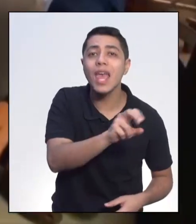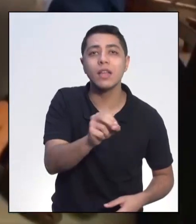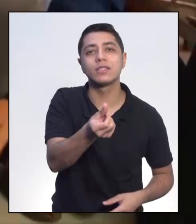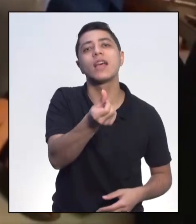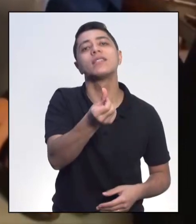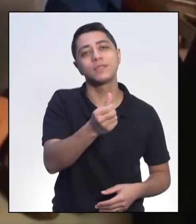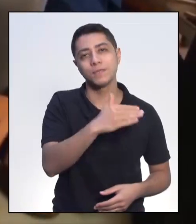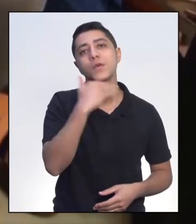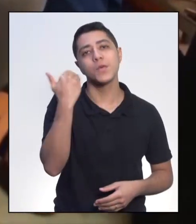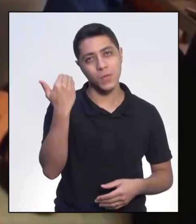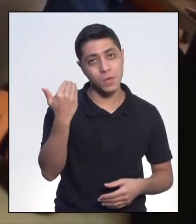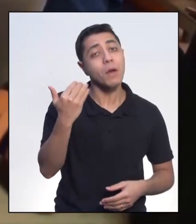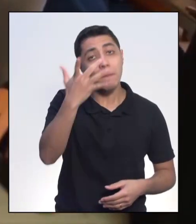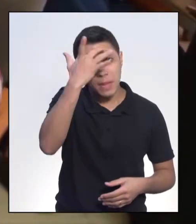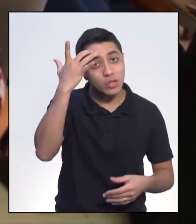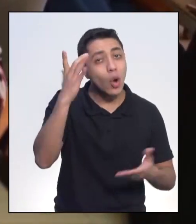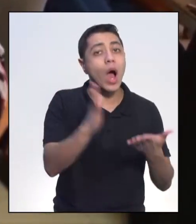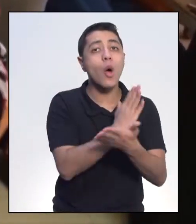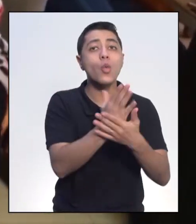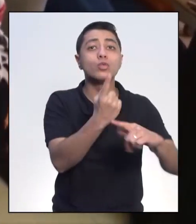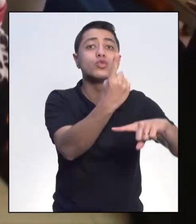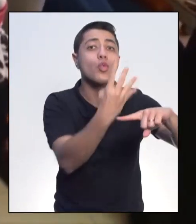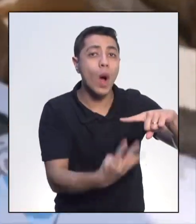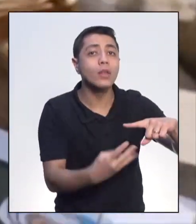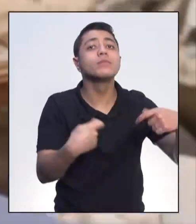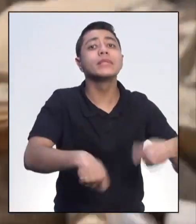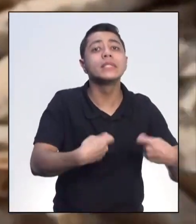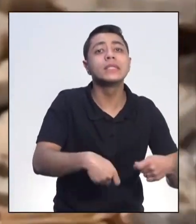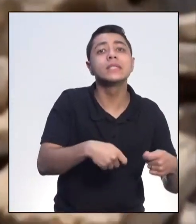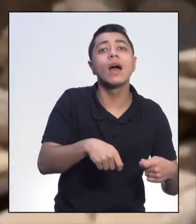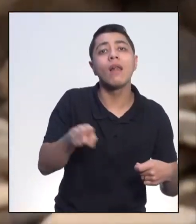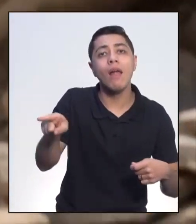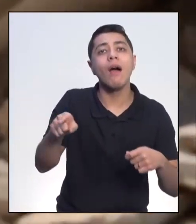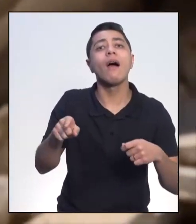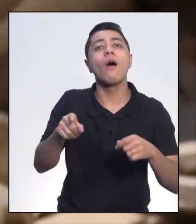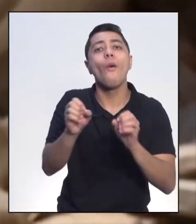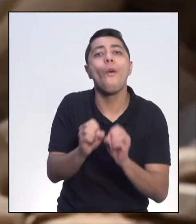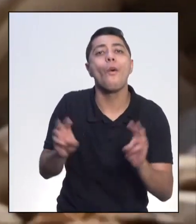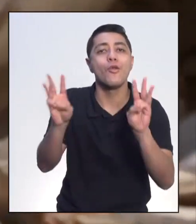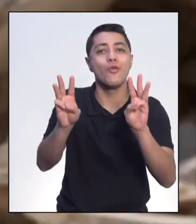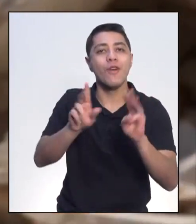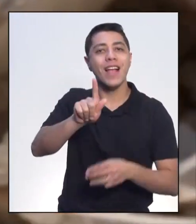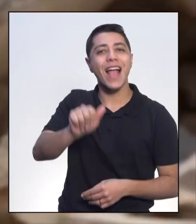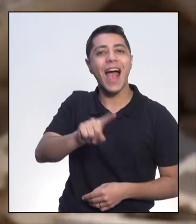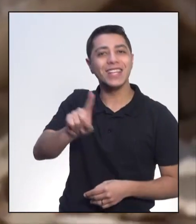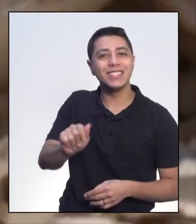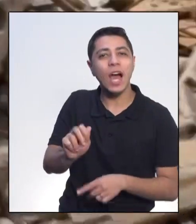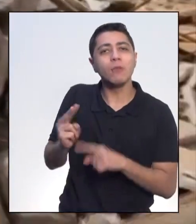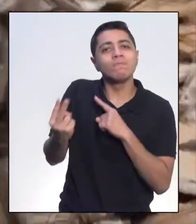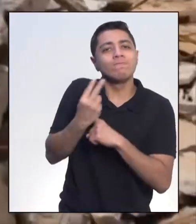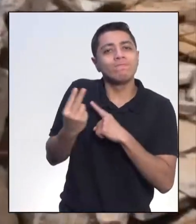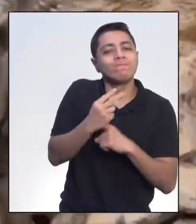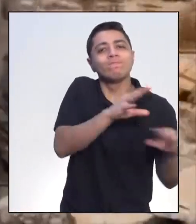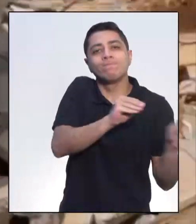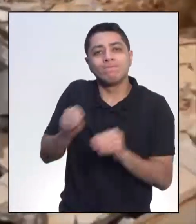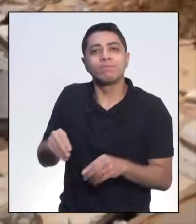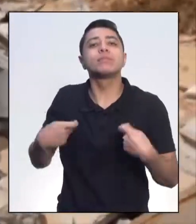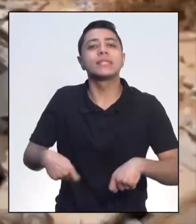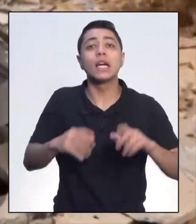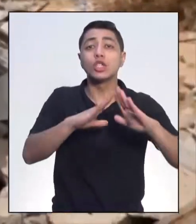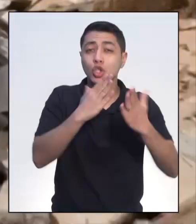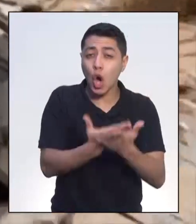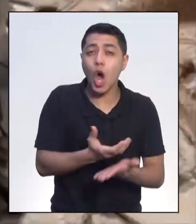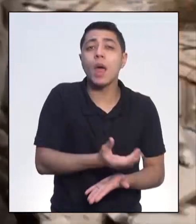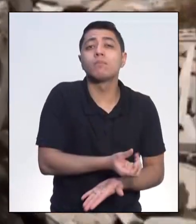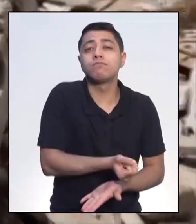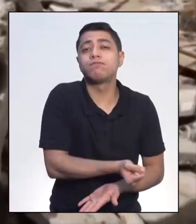buscar refúgio nas instalações da ONU em Gaza. 228 escolas foram danificadas, destas 26